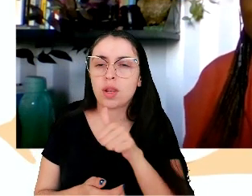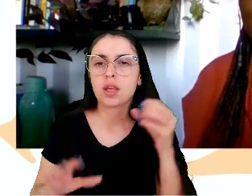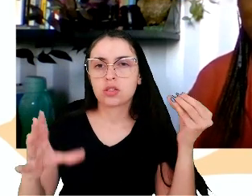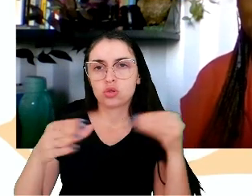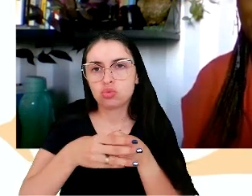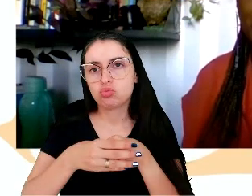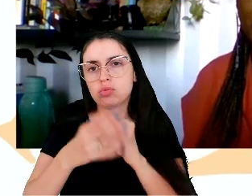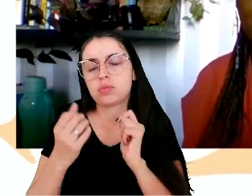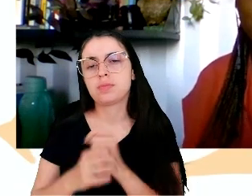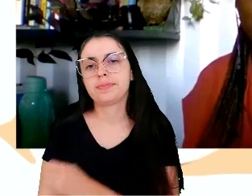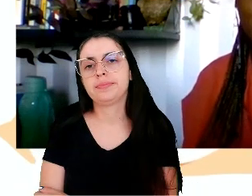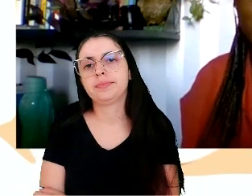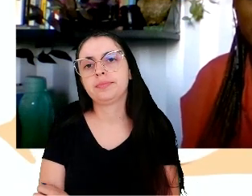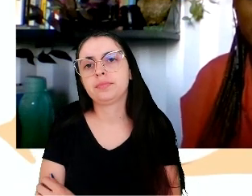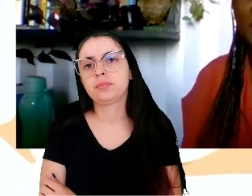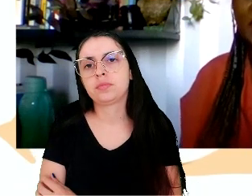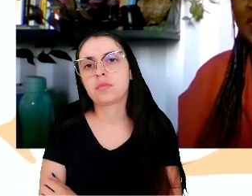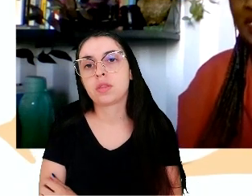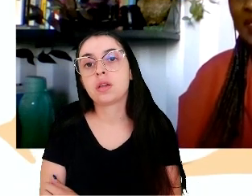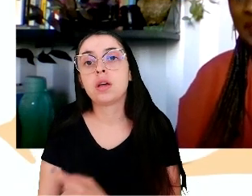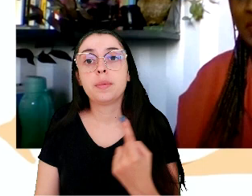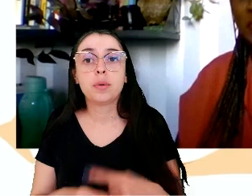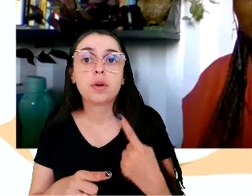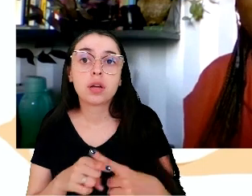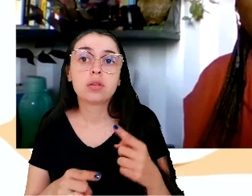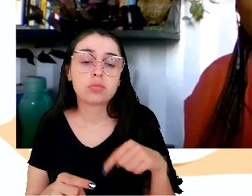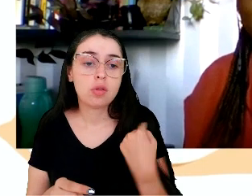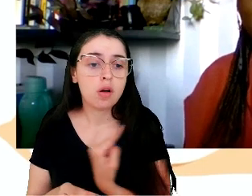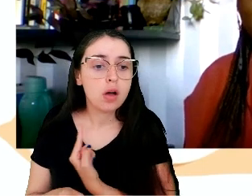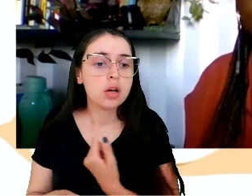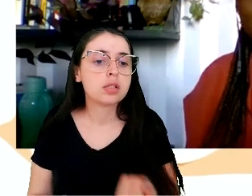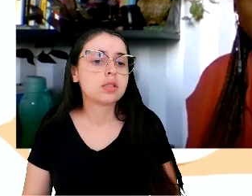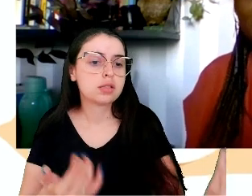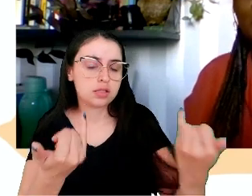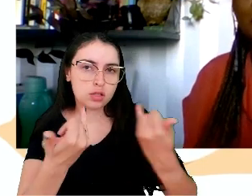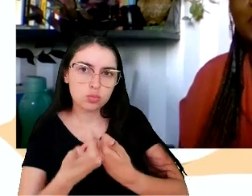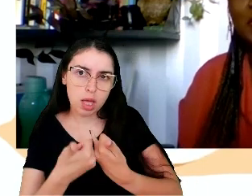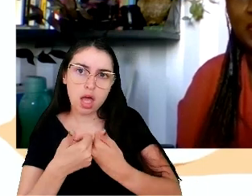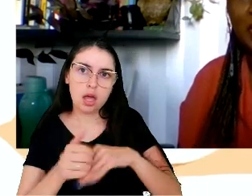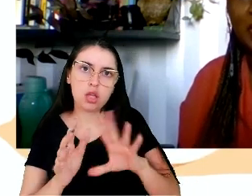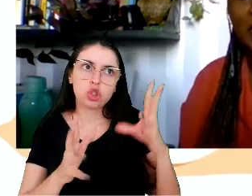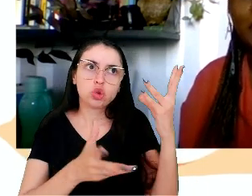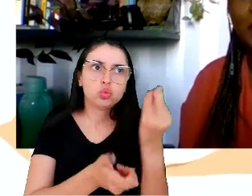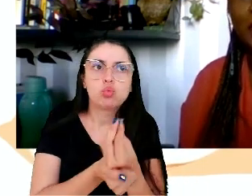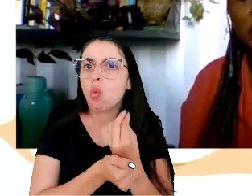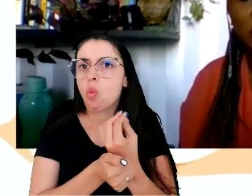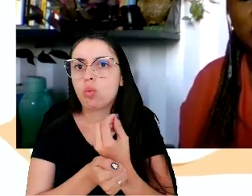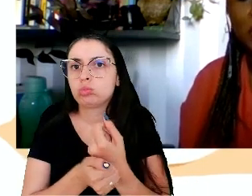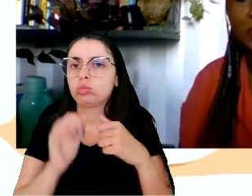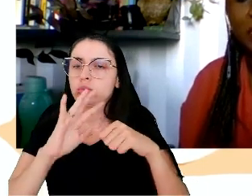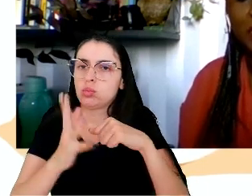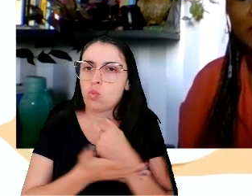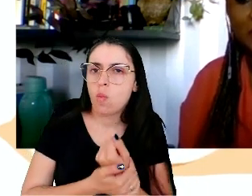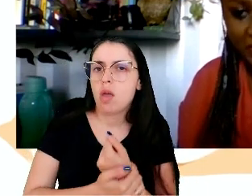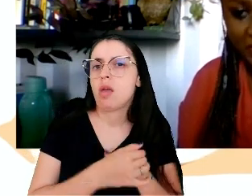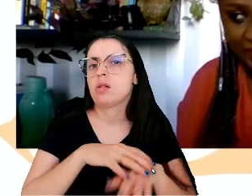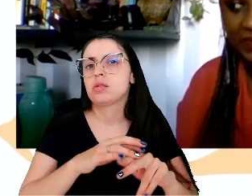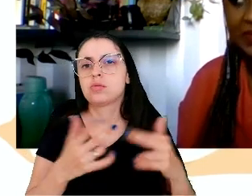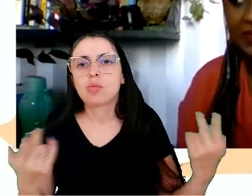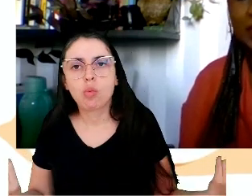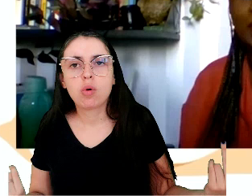planejamento. Porque como somos nós que recebemos o impacto de todas essas situações, eu acredito que as